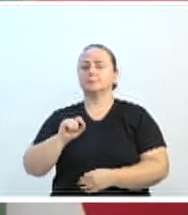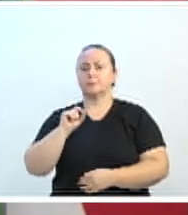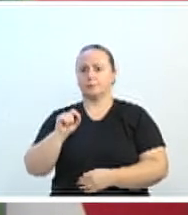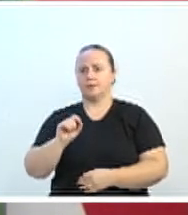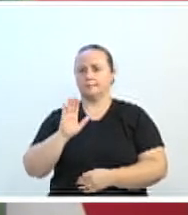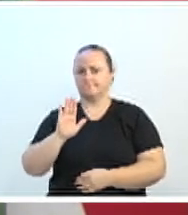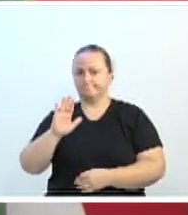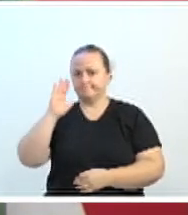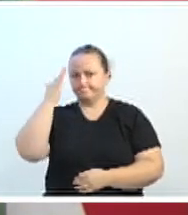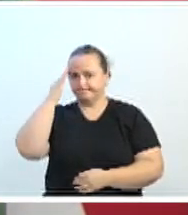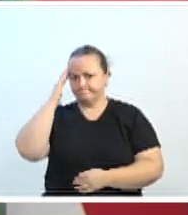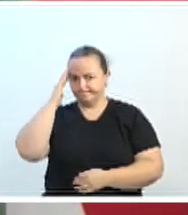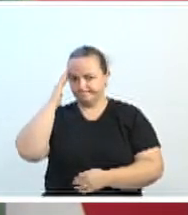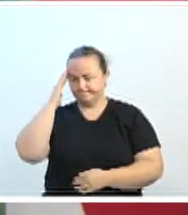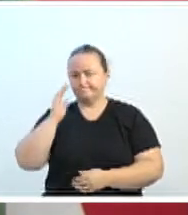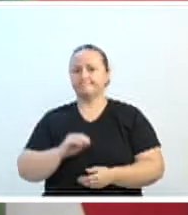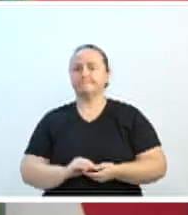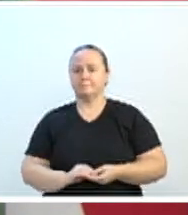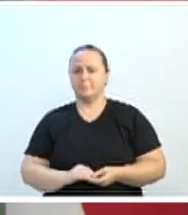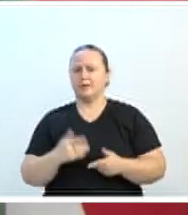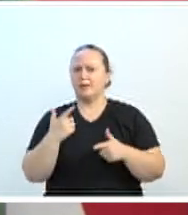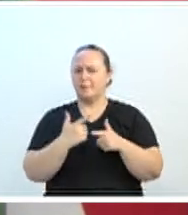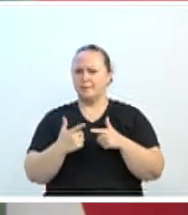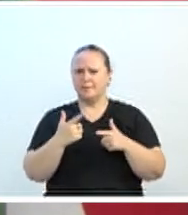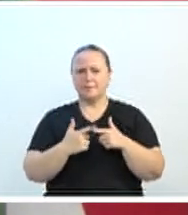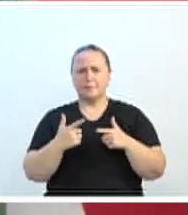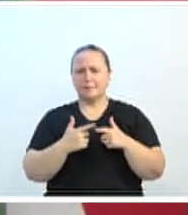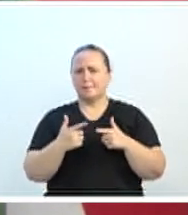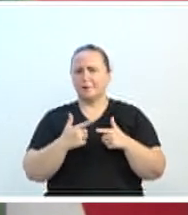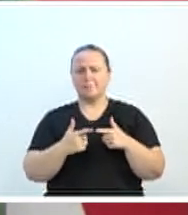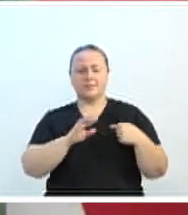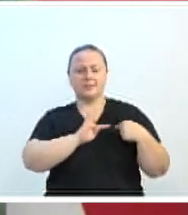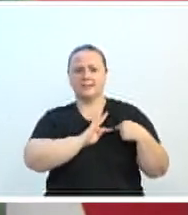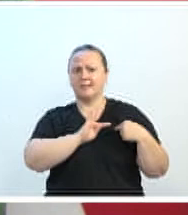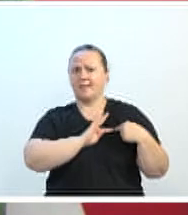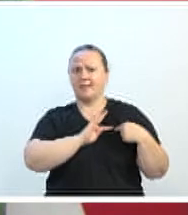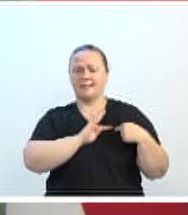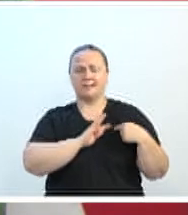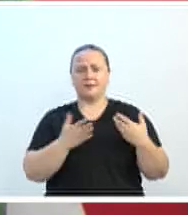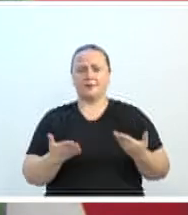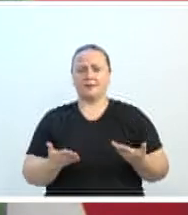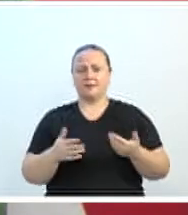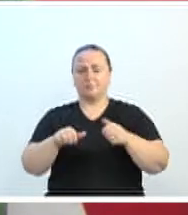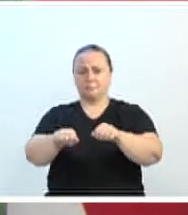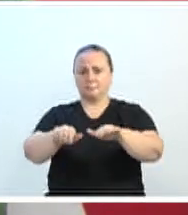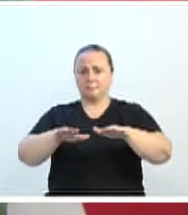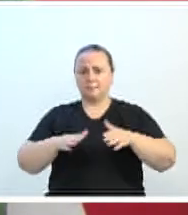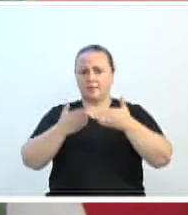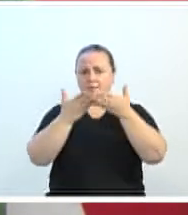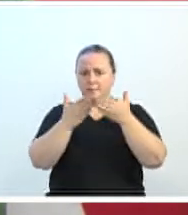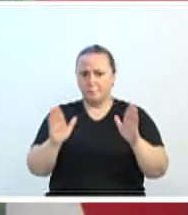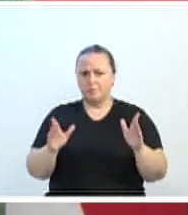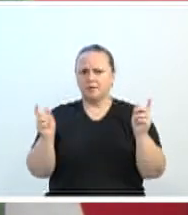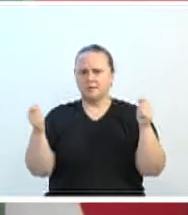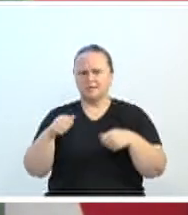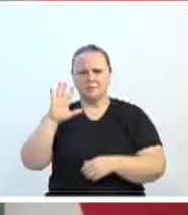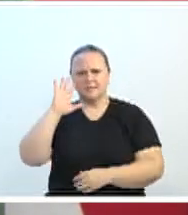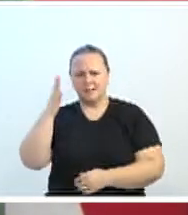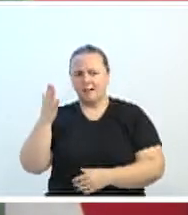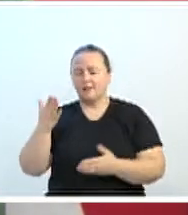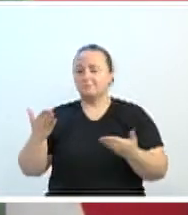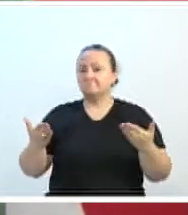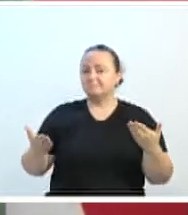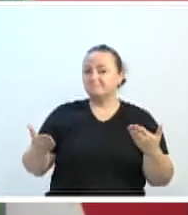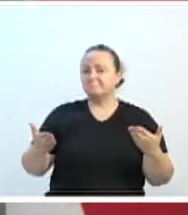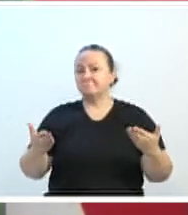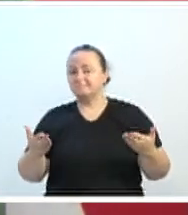ela é muito mais técnica do que só meramente uma audiência pública pode resolver. Como eu disse, nós temos informações